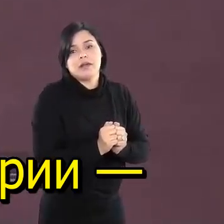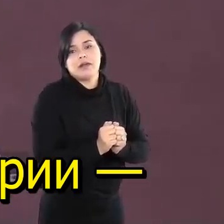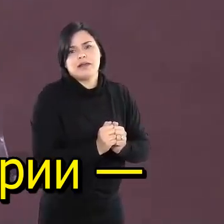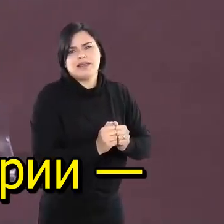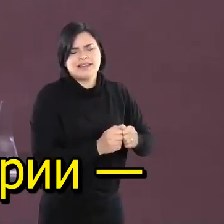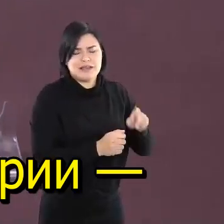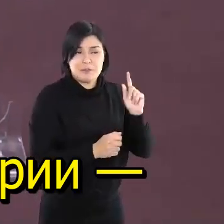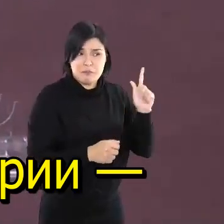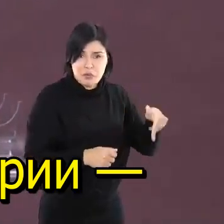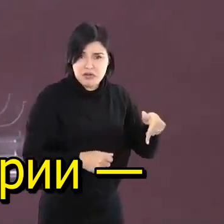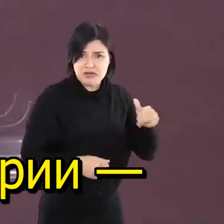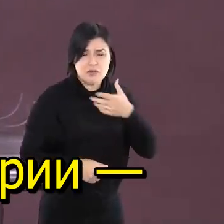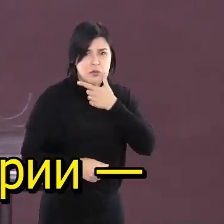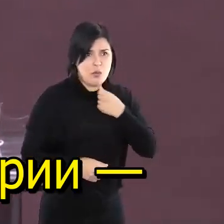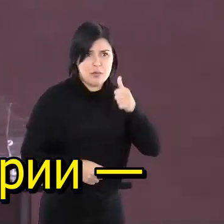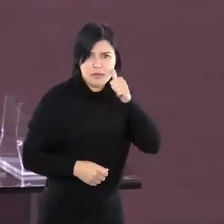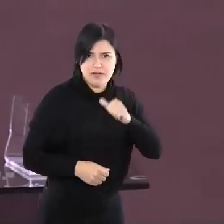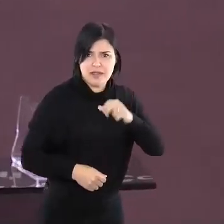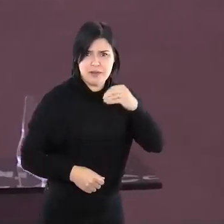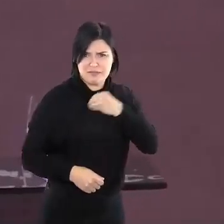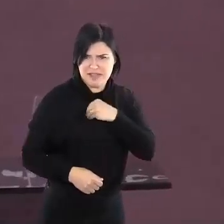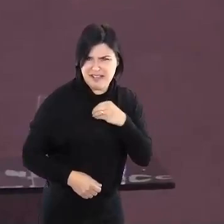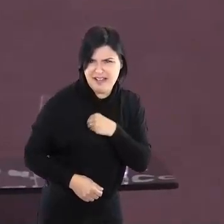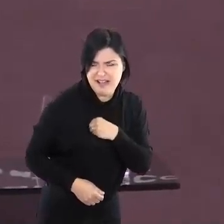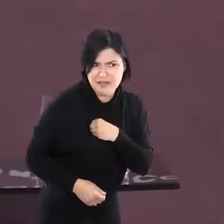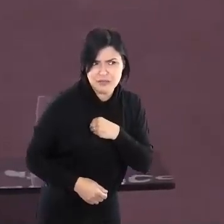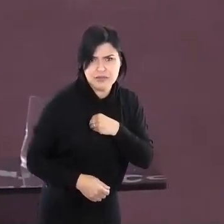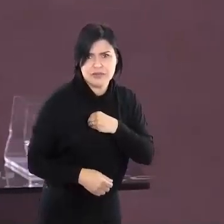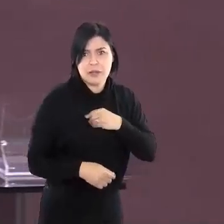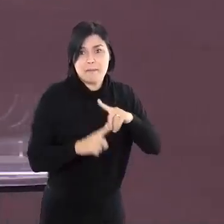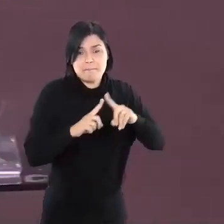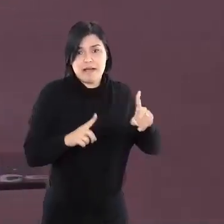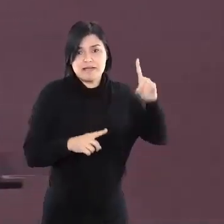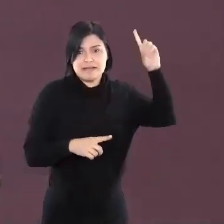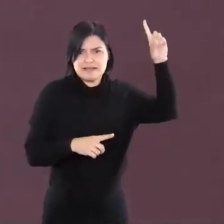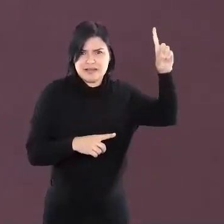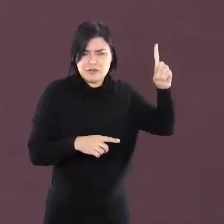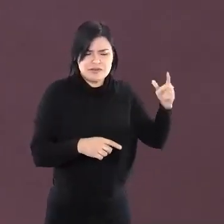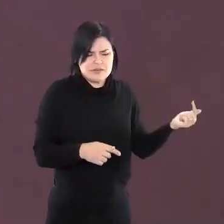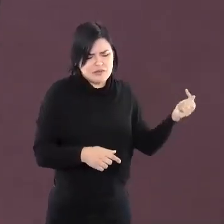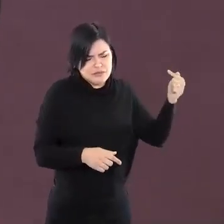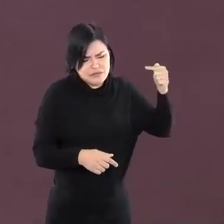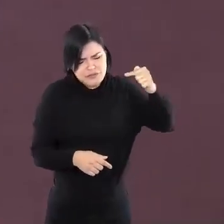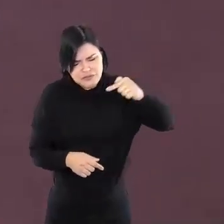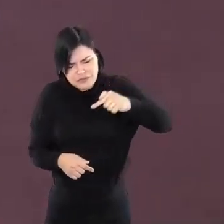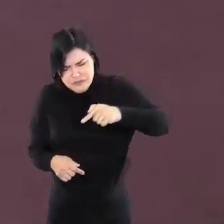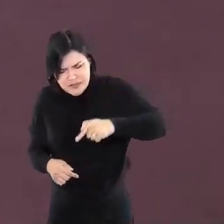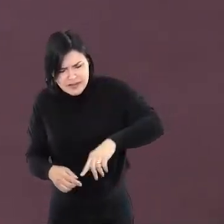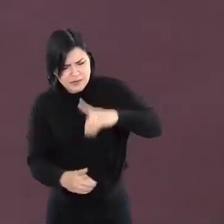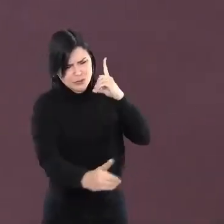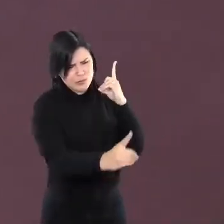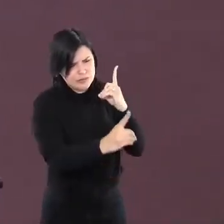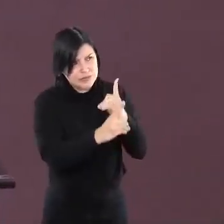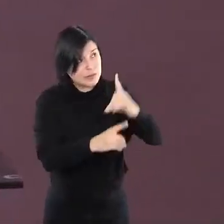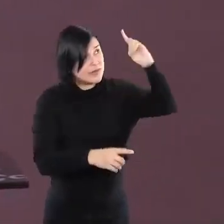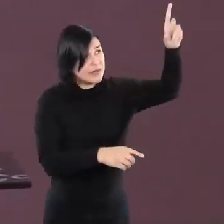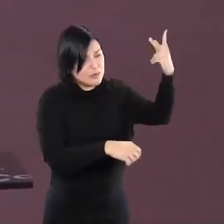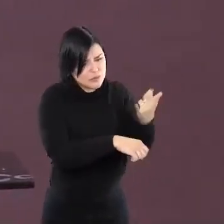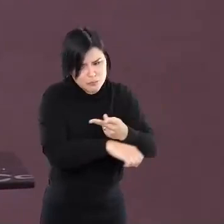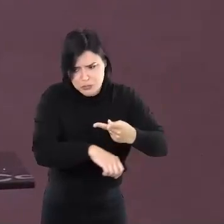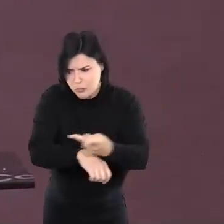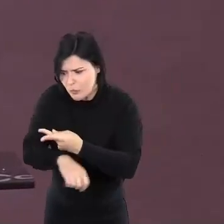trajetória da história humana é Deus vindo ao nosso encontro, é Deus nos procurando.